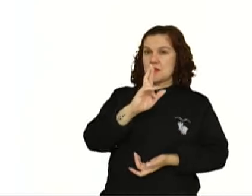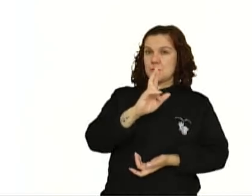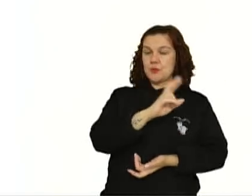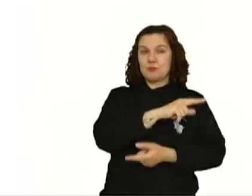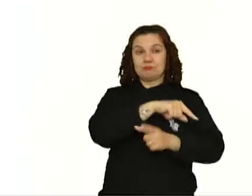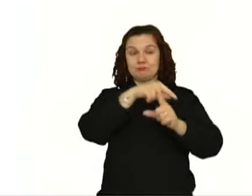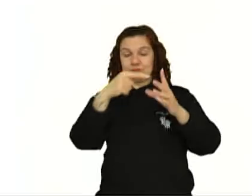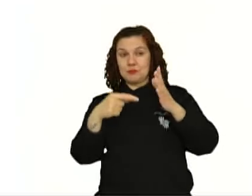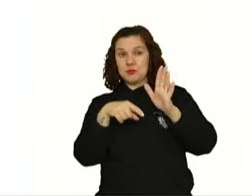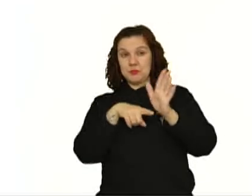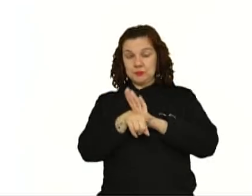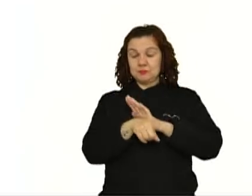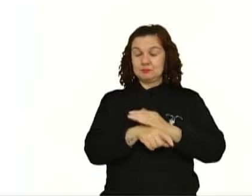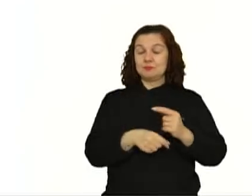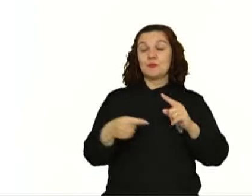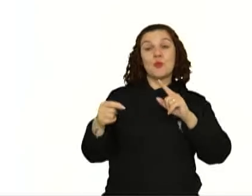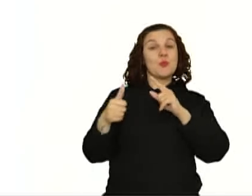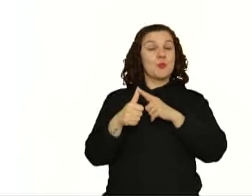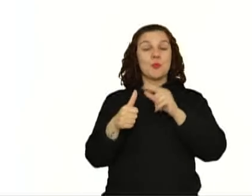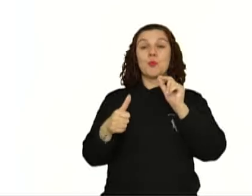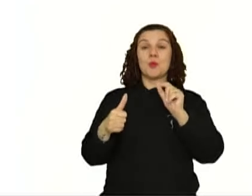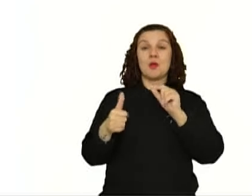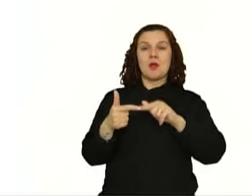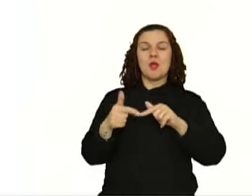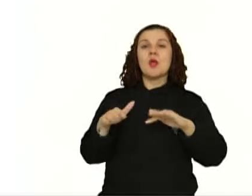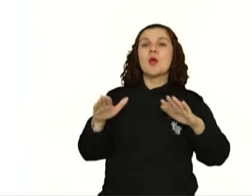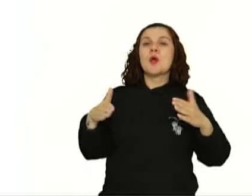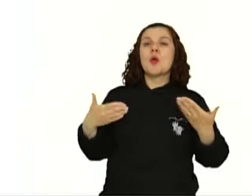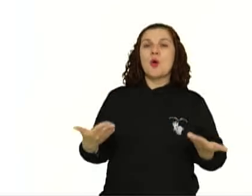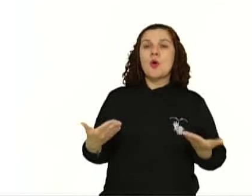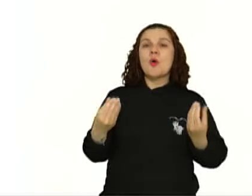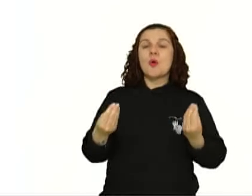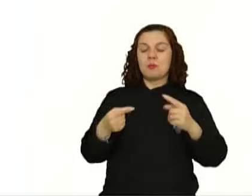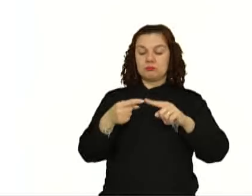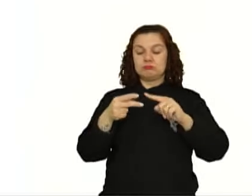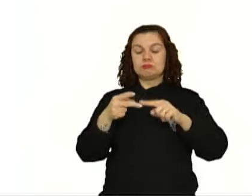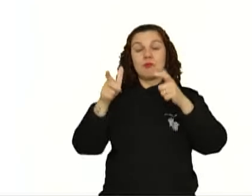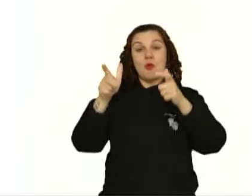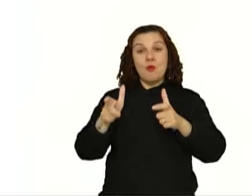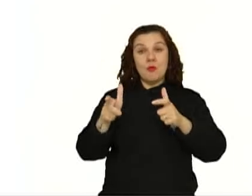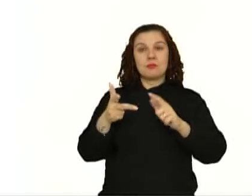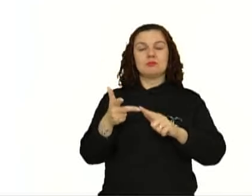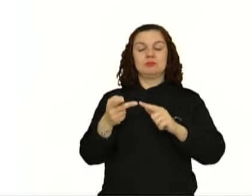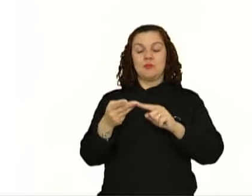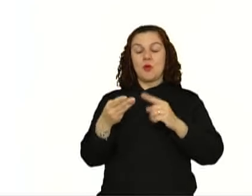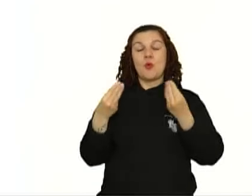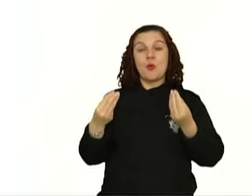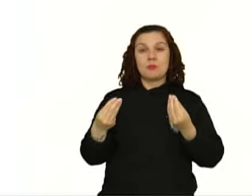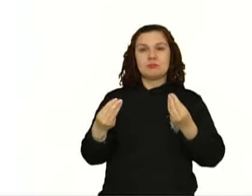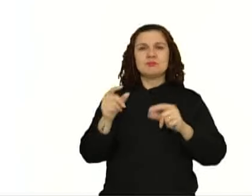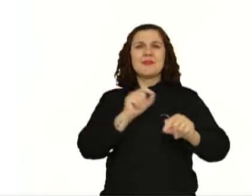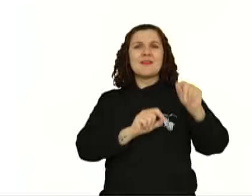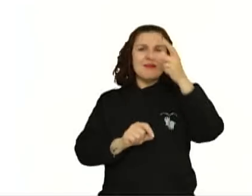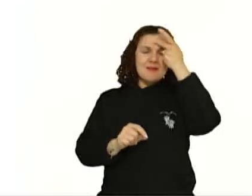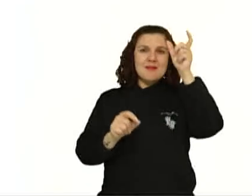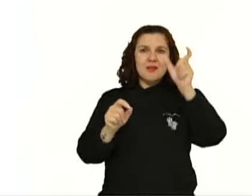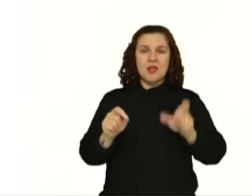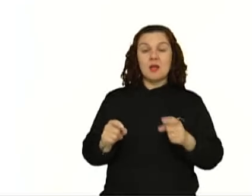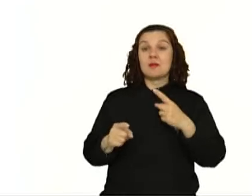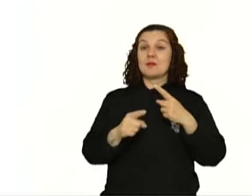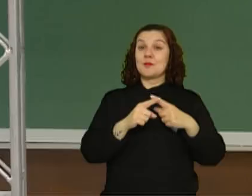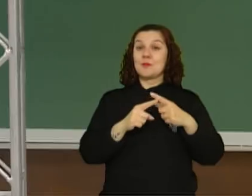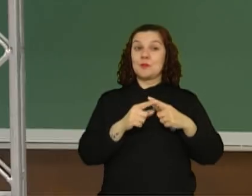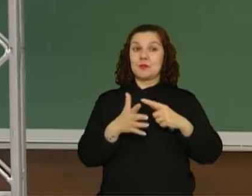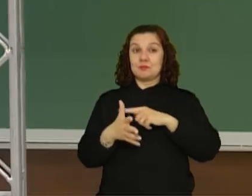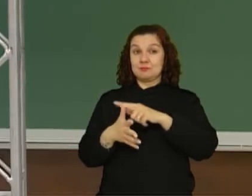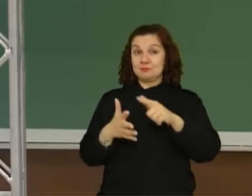seguintes perguntas: o que, como, quando, onde, quem e por